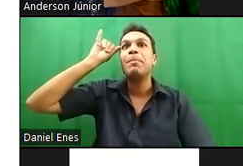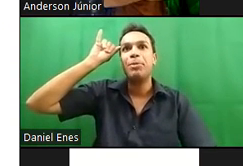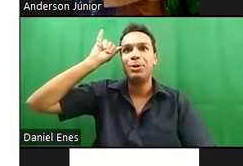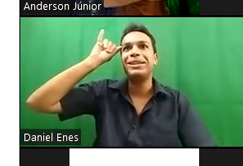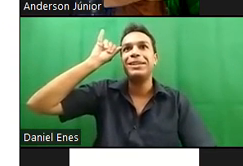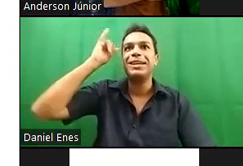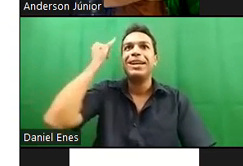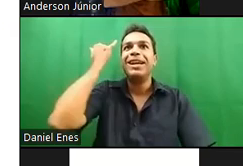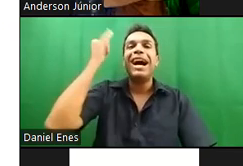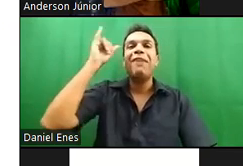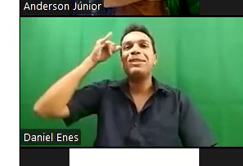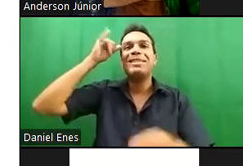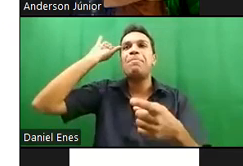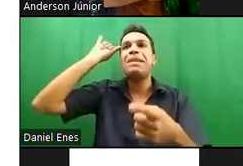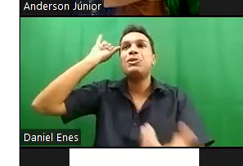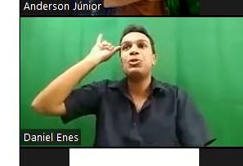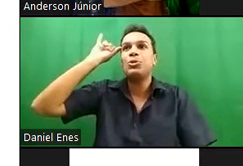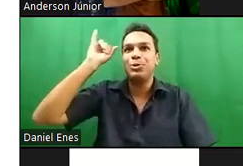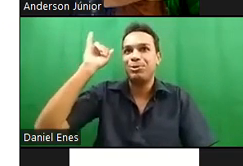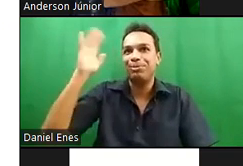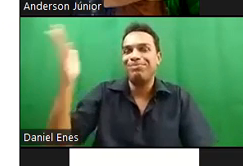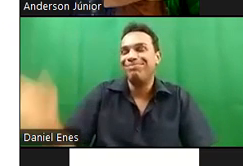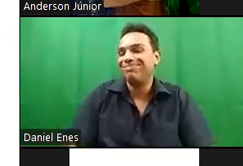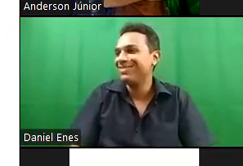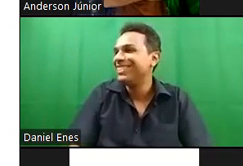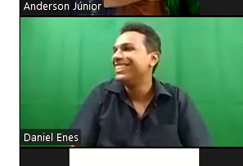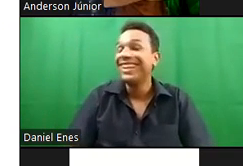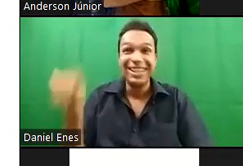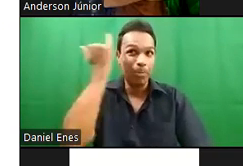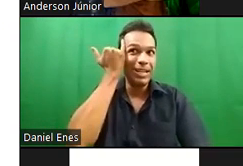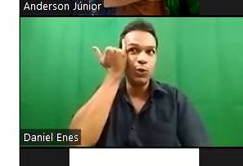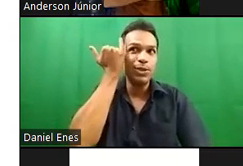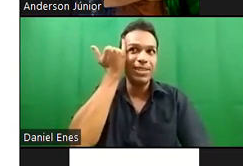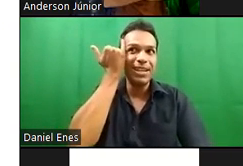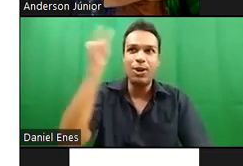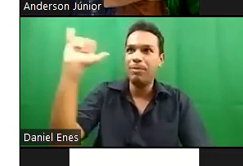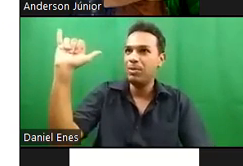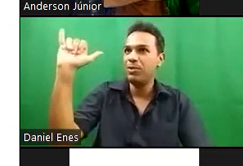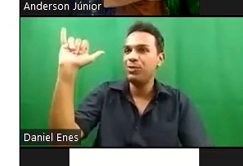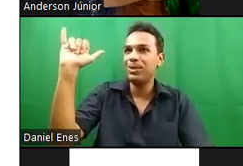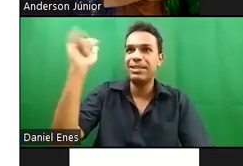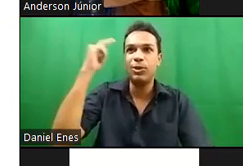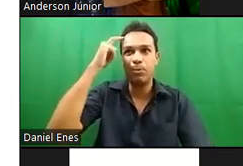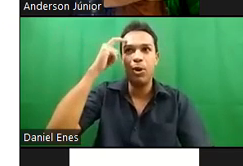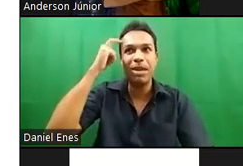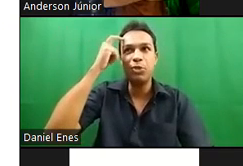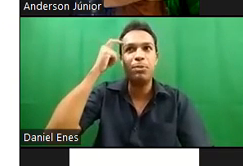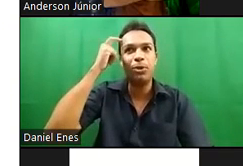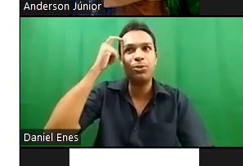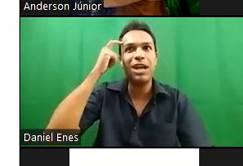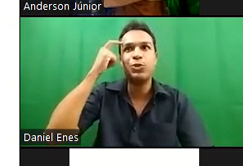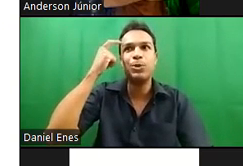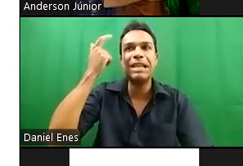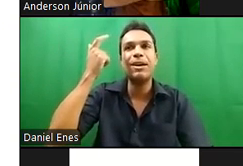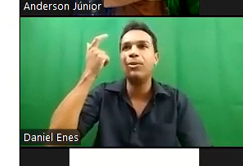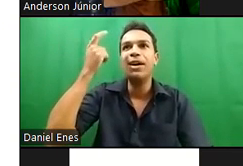acho. Boi. Boi. Ah, você é preguiçoso. Não, preguiçoso é isso aqui, ó. Mesma configuração de mão e mesmo ponto